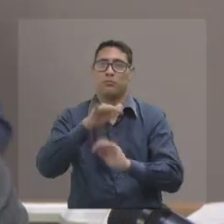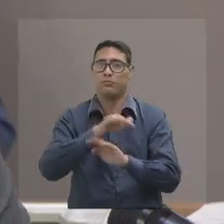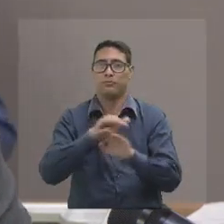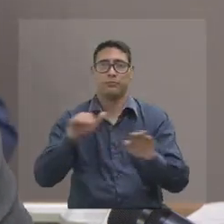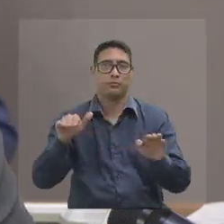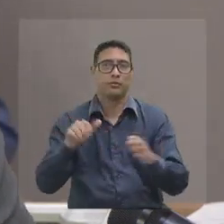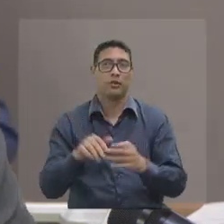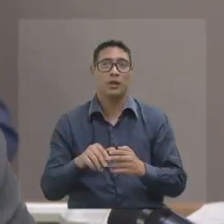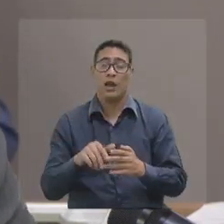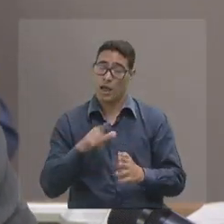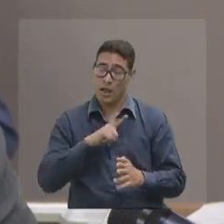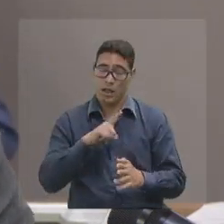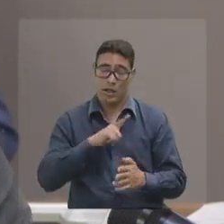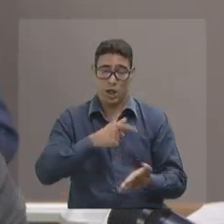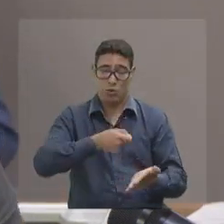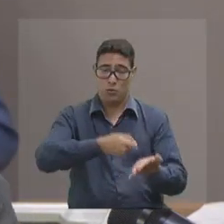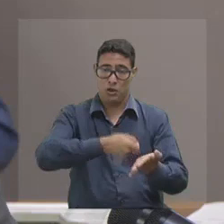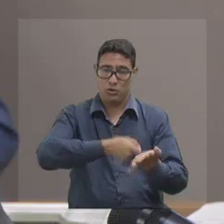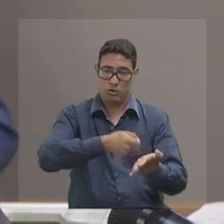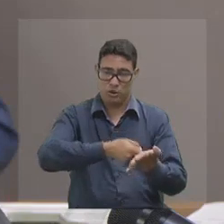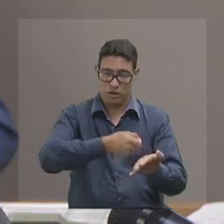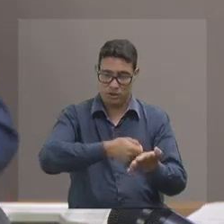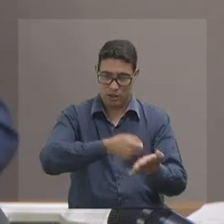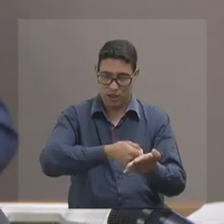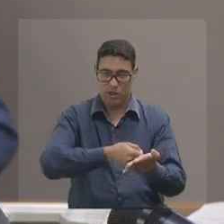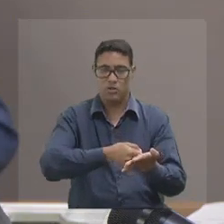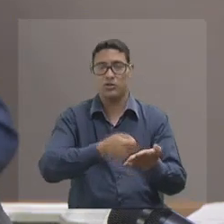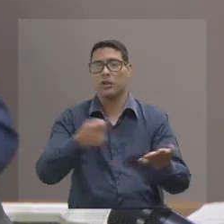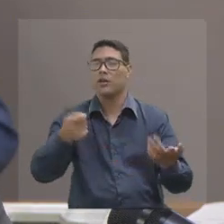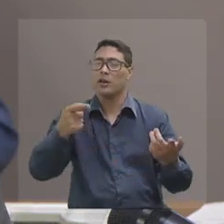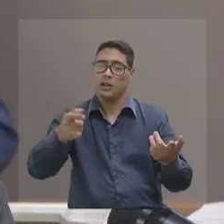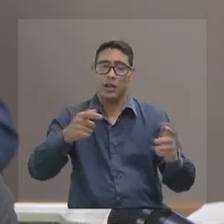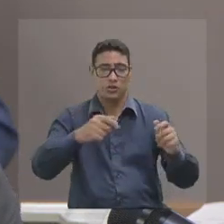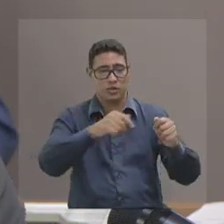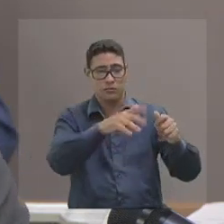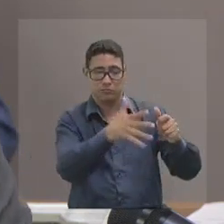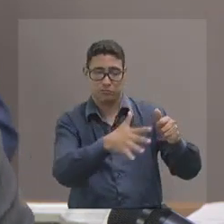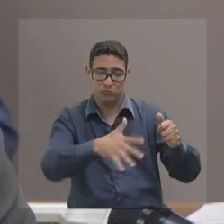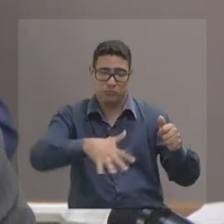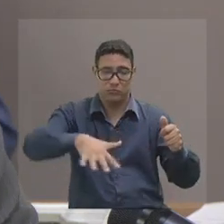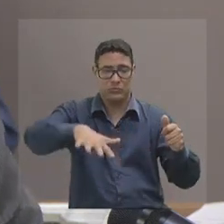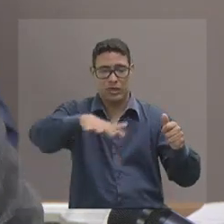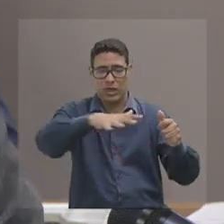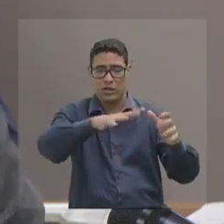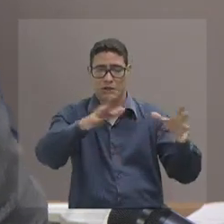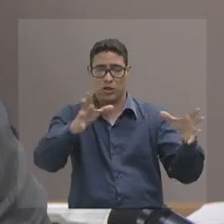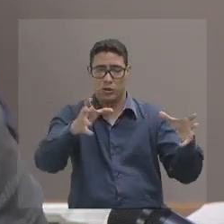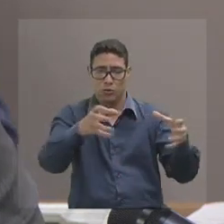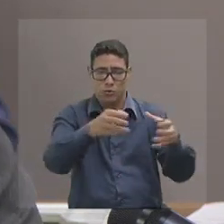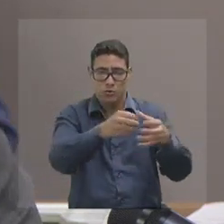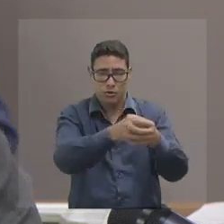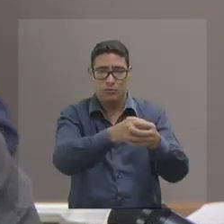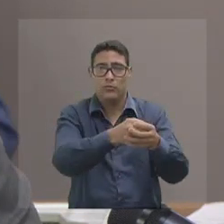a obrigatoriedade do descomicionamento de barras por um determinado tempo bem